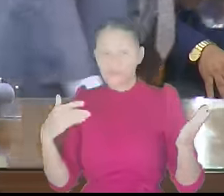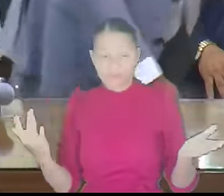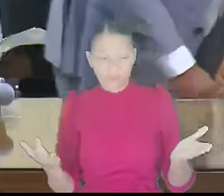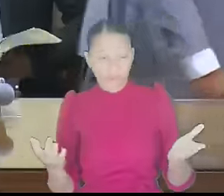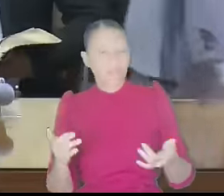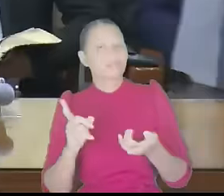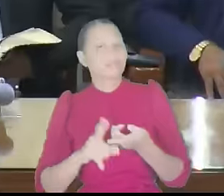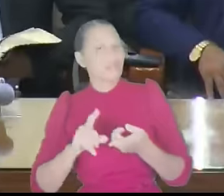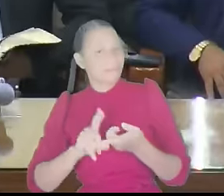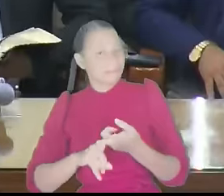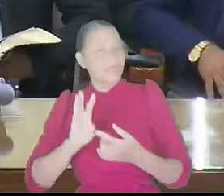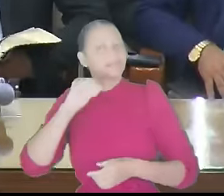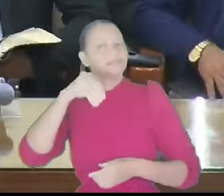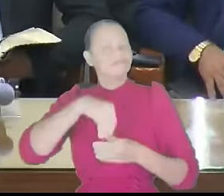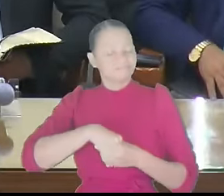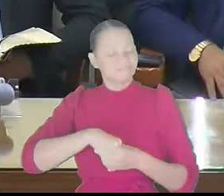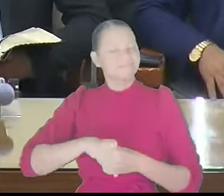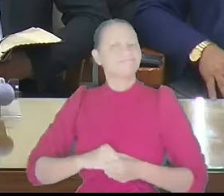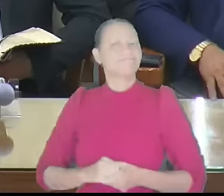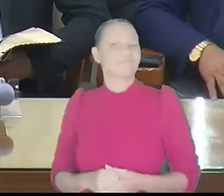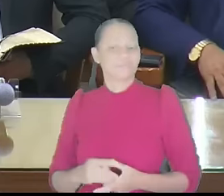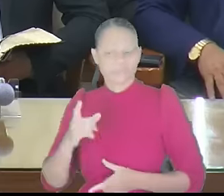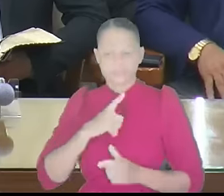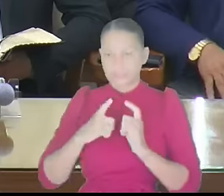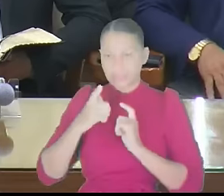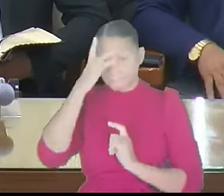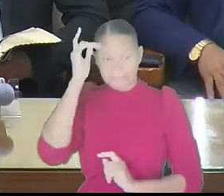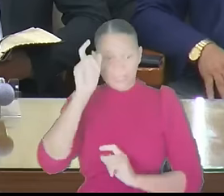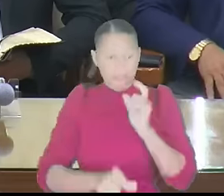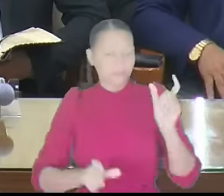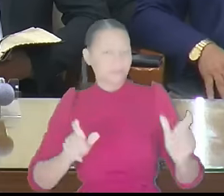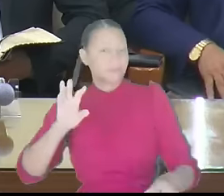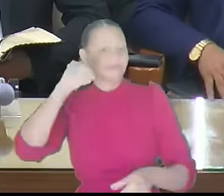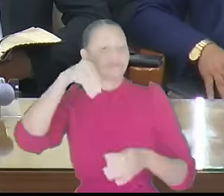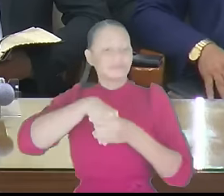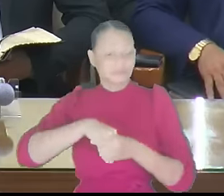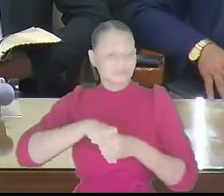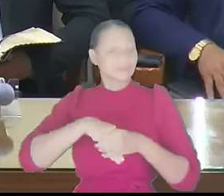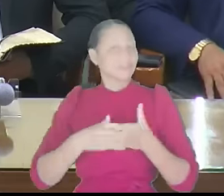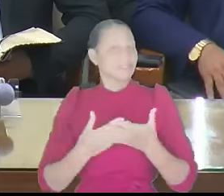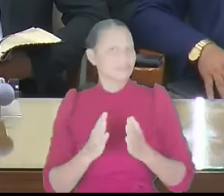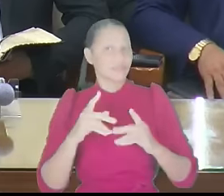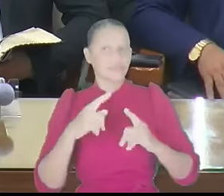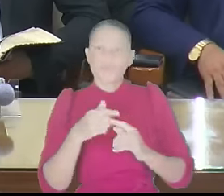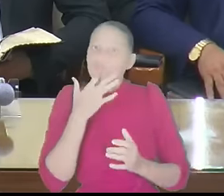de dentro. Tem gente dentro da igreja que não conhece Jesus.